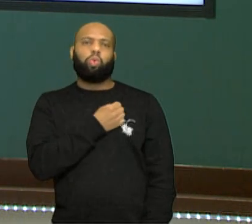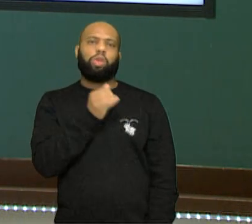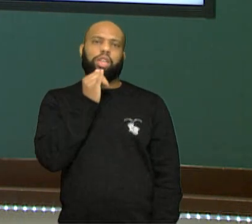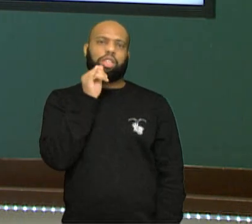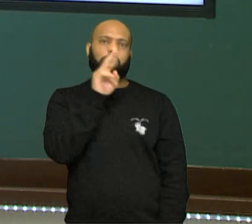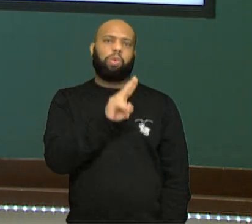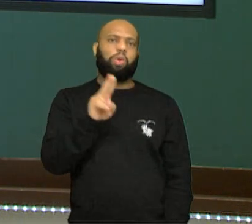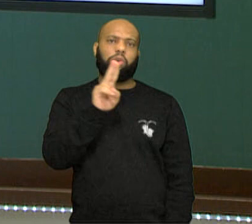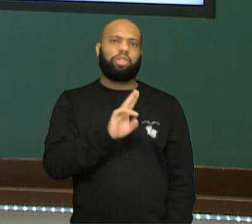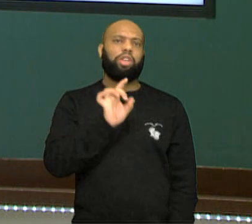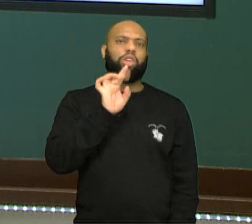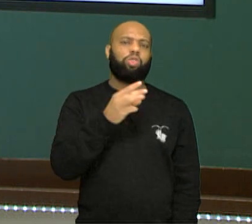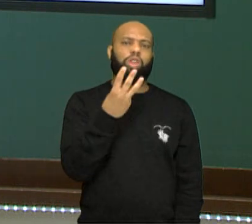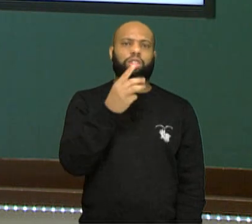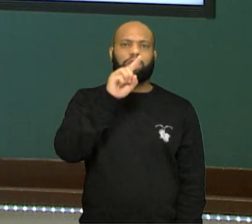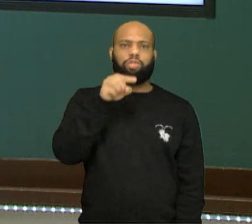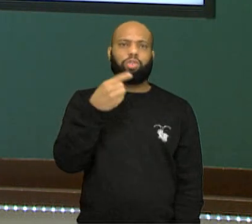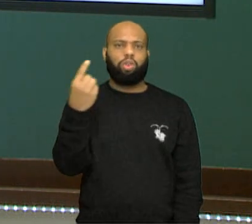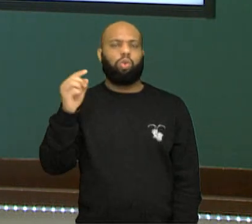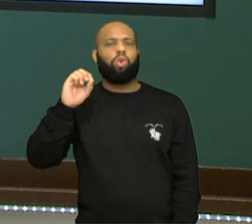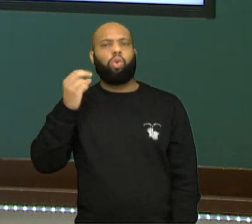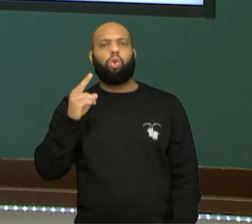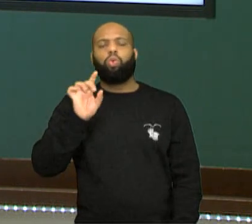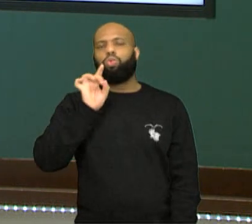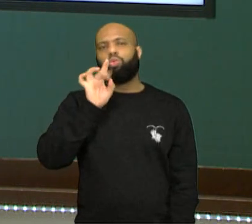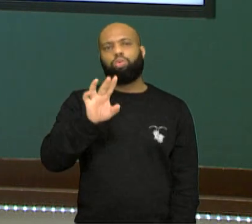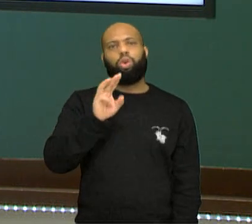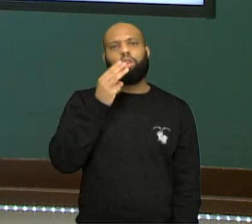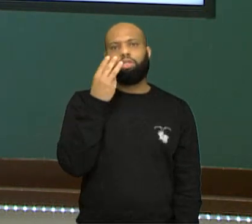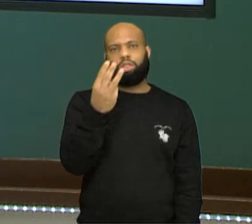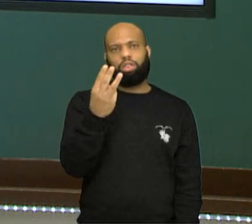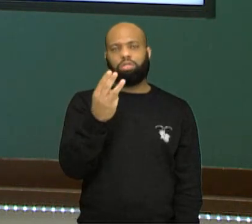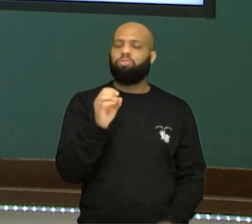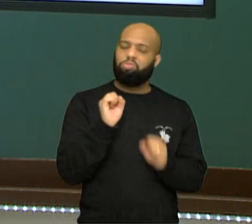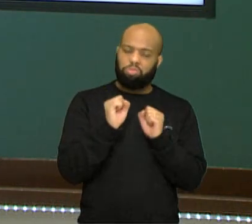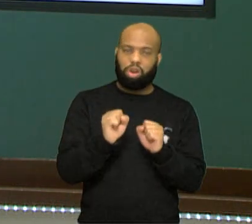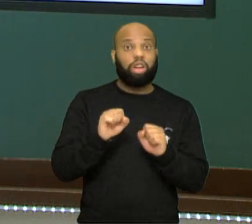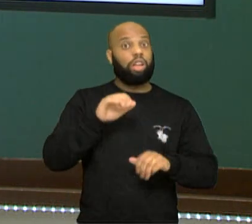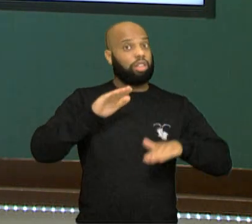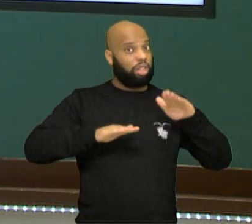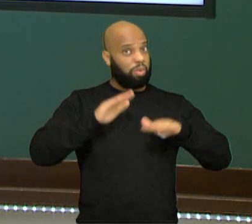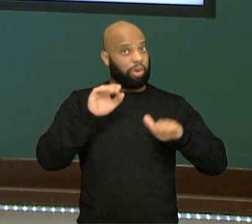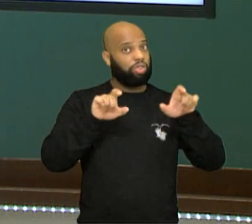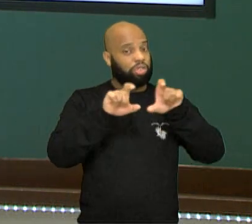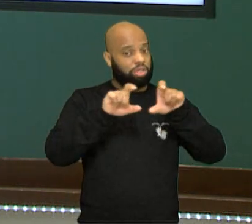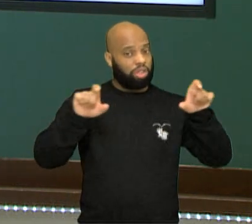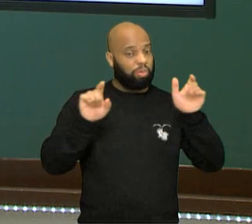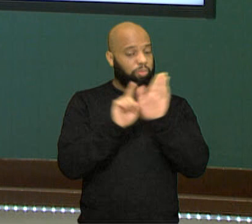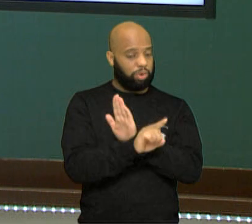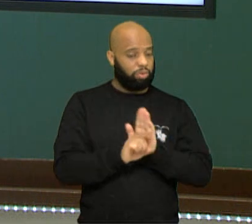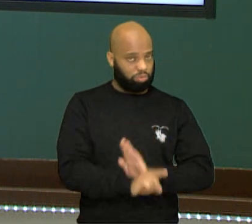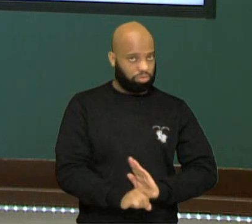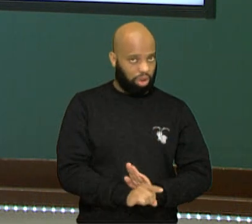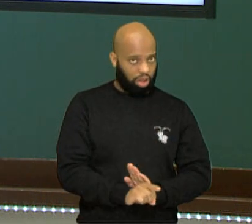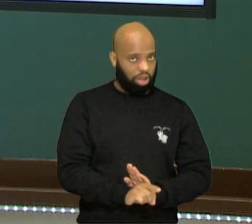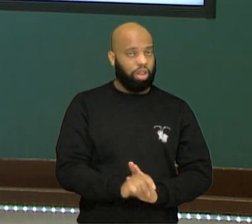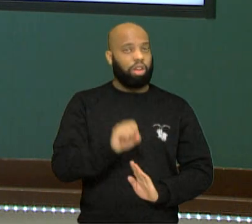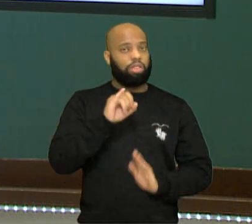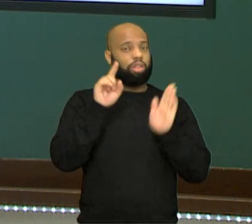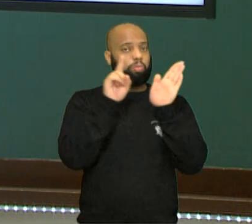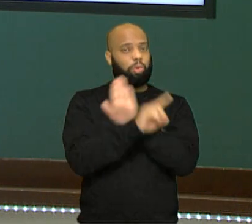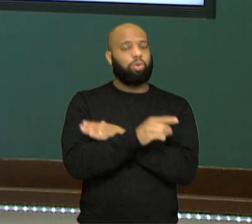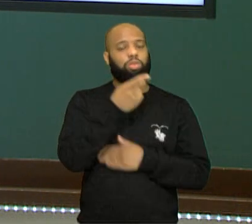decimal, 3,1, ou até mesmo π igual a 3, quando ele quer um valor mais arredondado